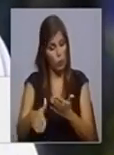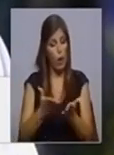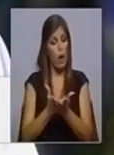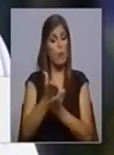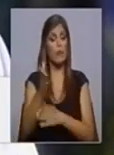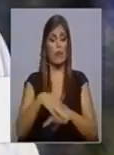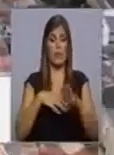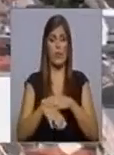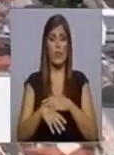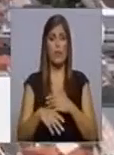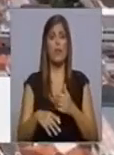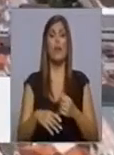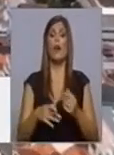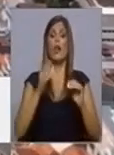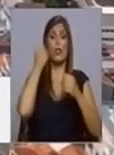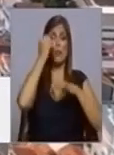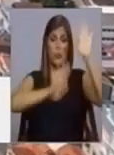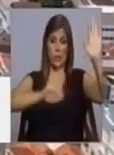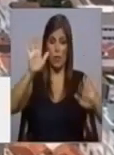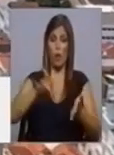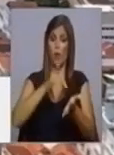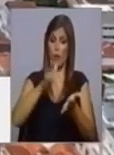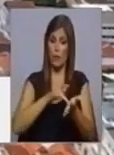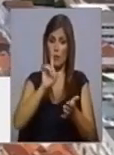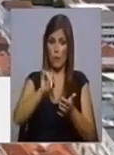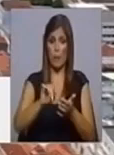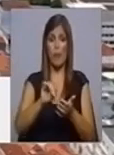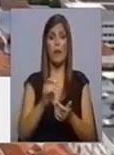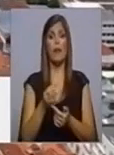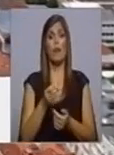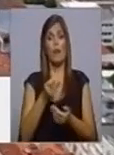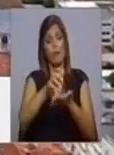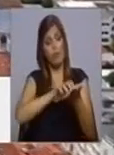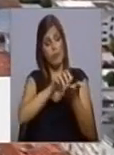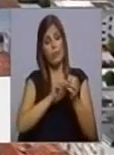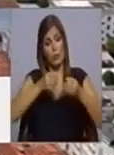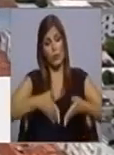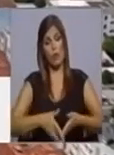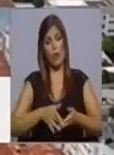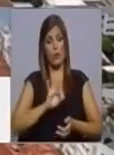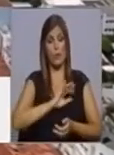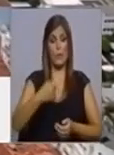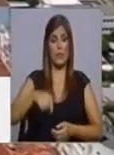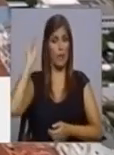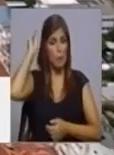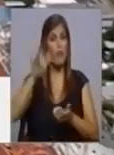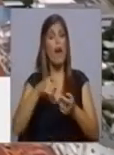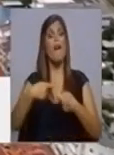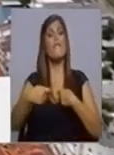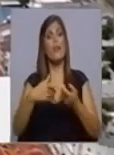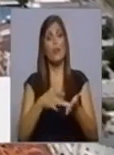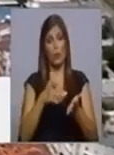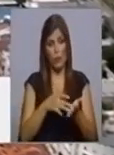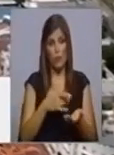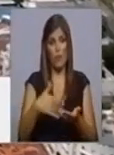estamos a lançar um livro prefaciado pelo Sr. Presidente da República, que vai ser apresentado no dia 28. A Feira do Livro vai ter muitos debates sobre esta matéria, ou seja,